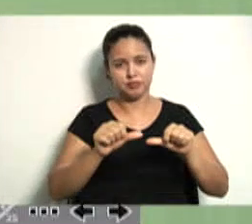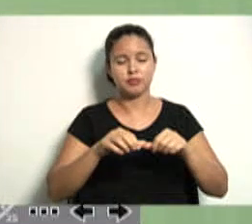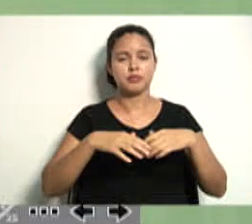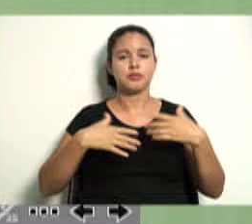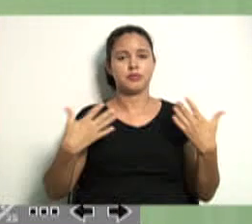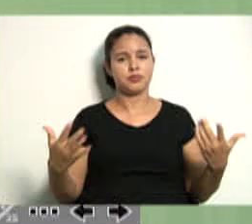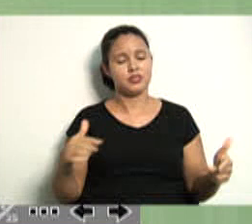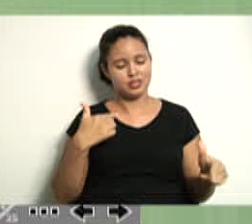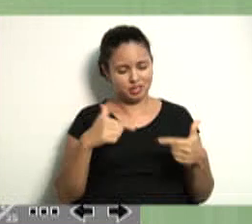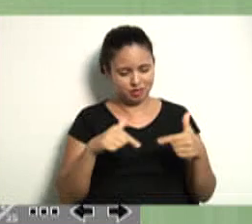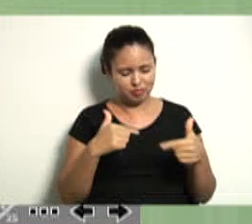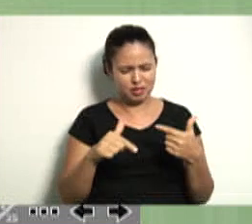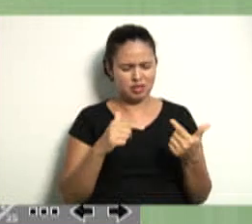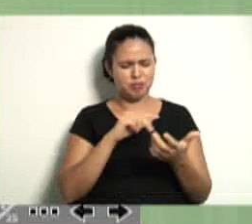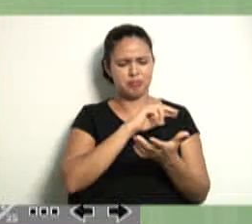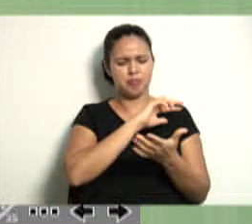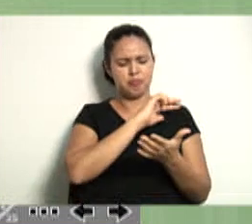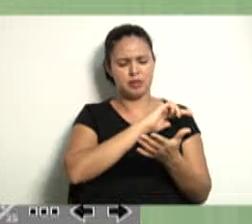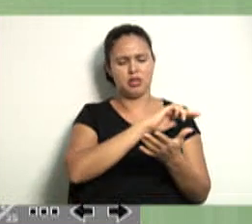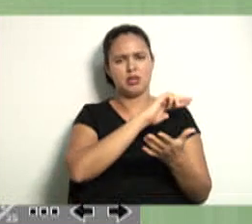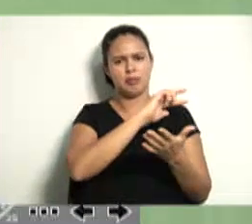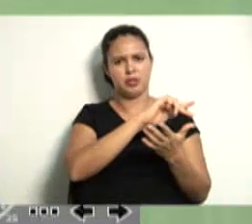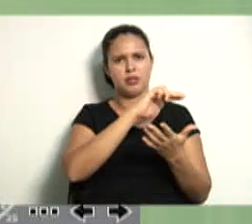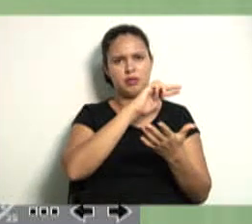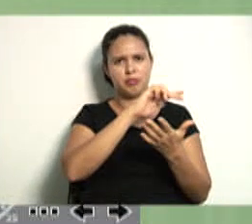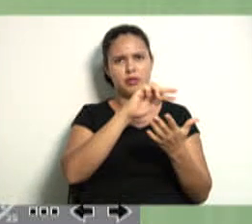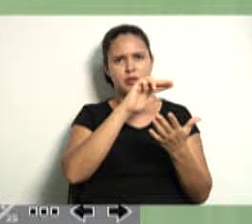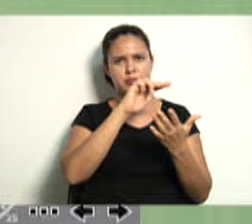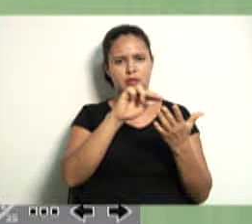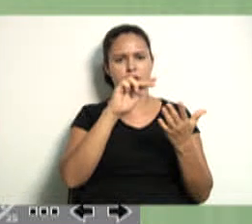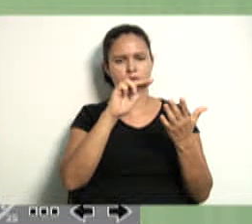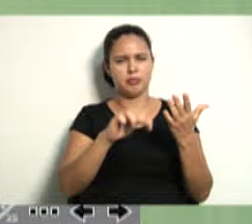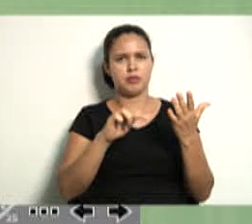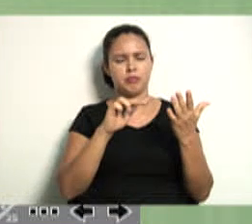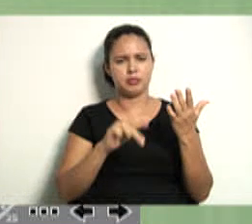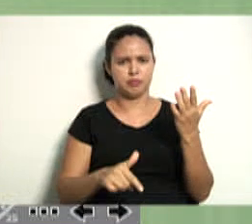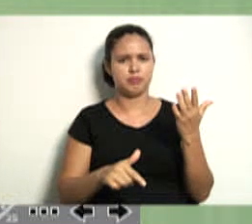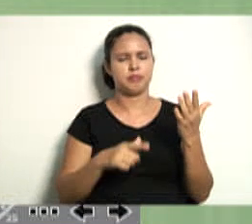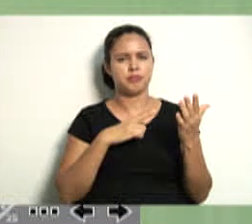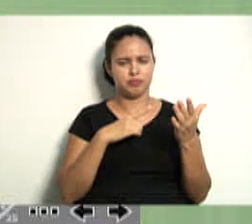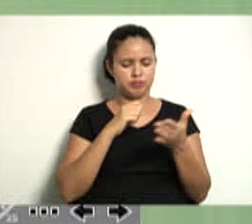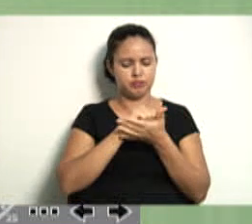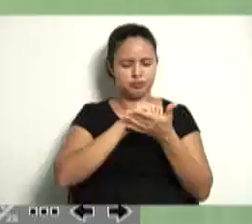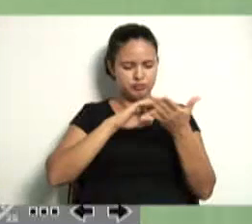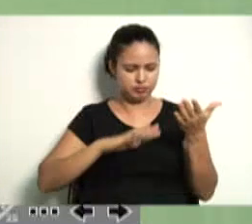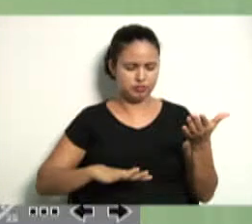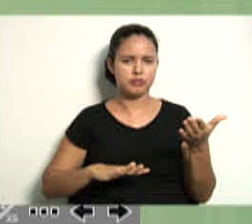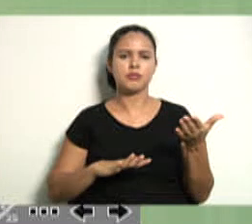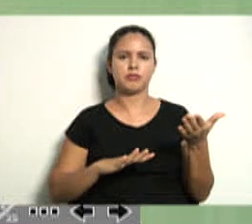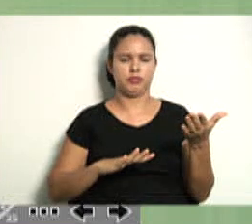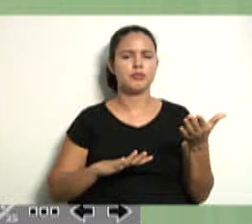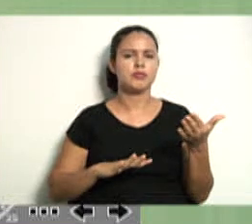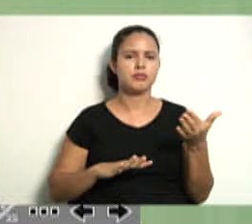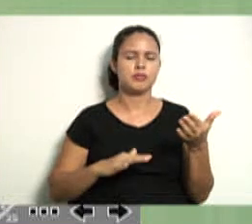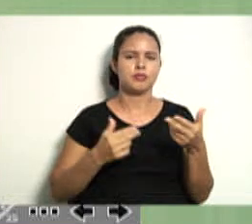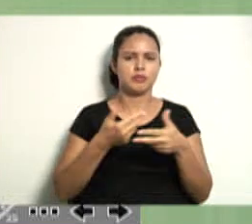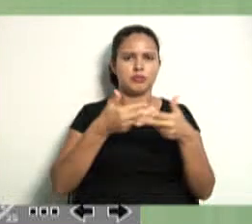multiplicidade, essas tão diferentes formas de atividades que nós, seres